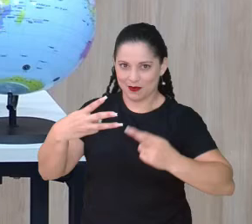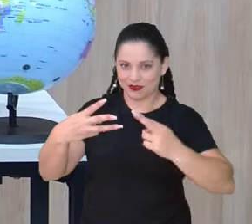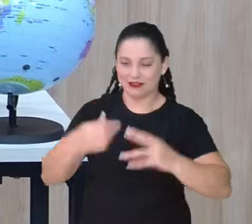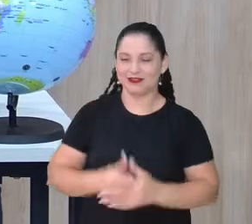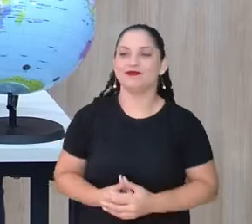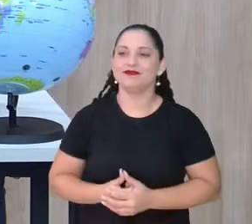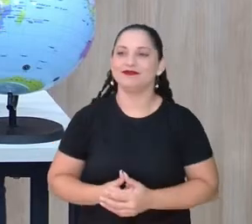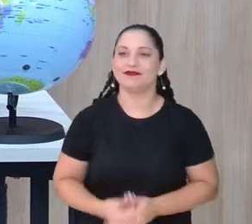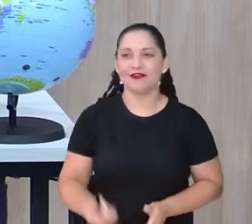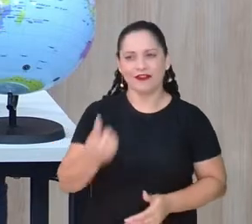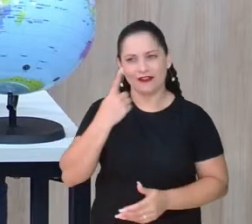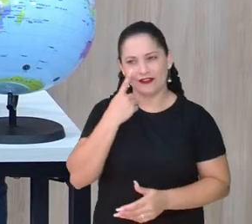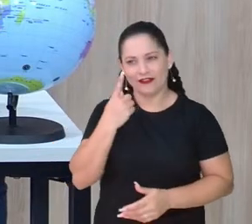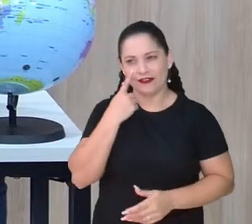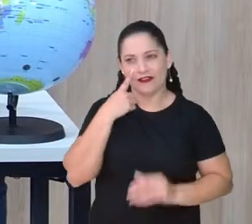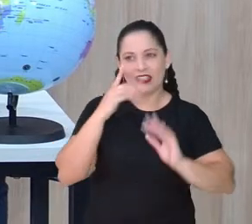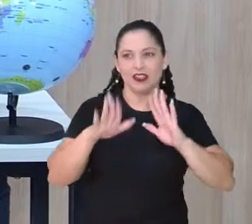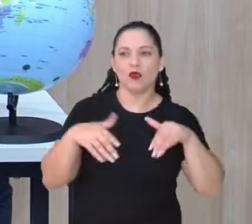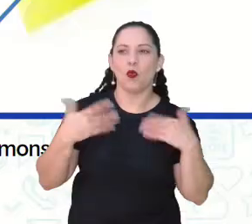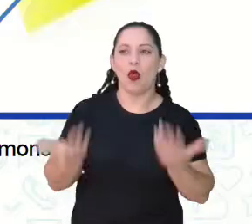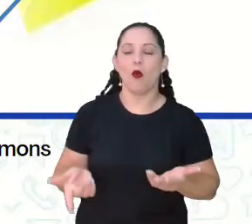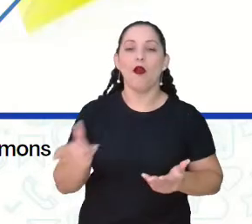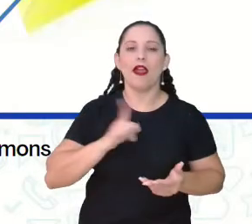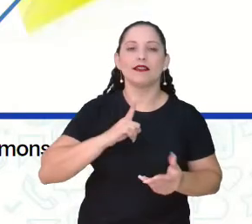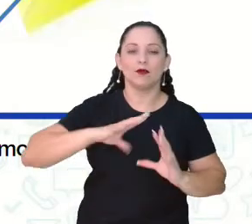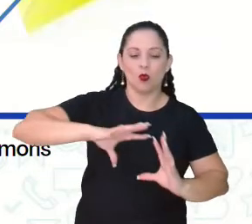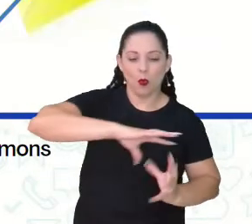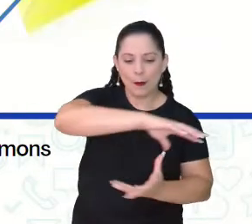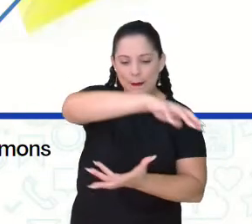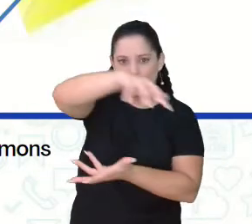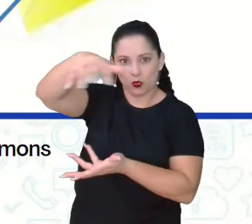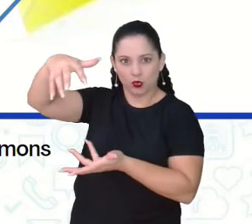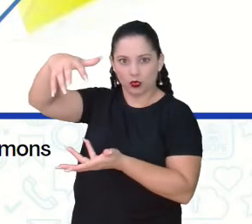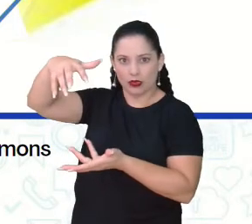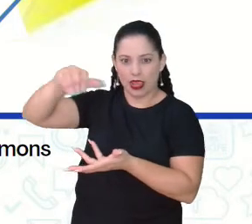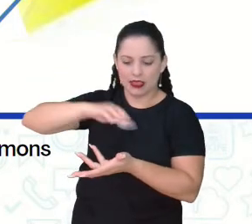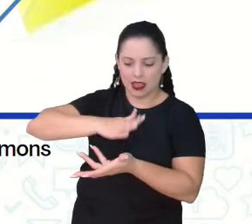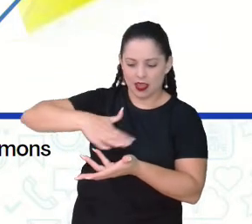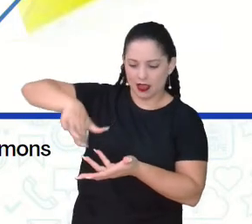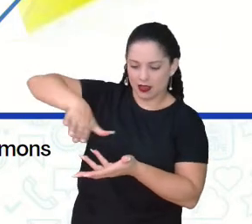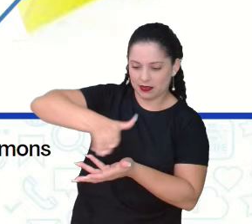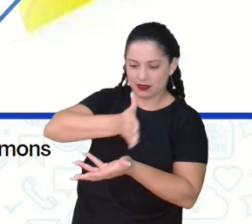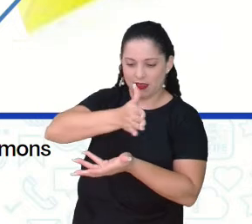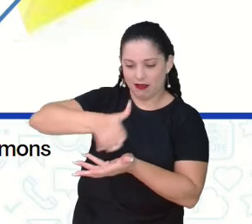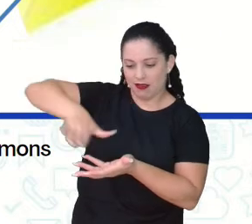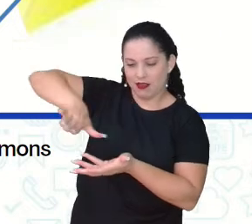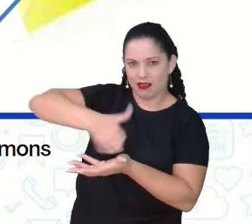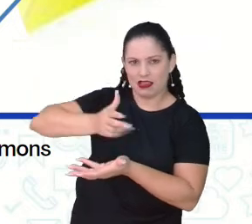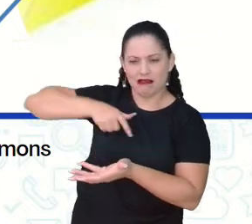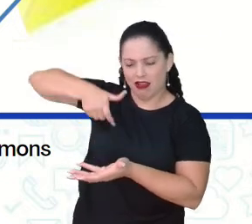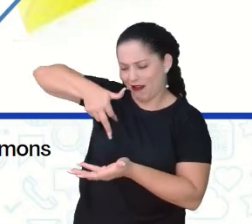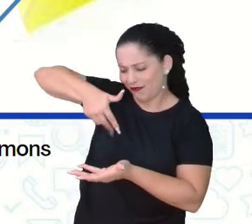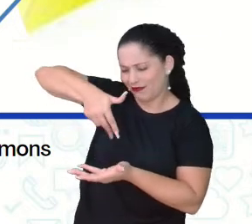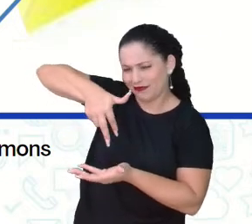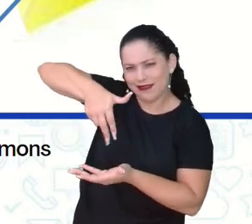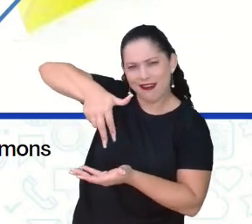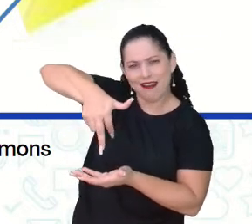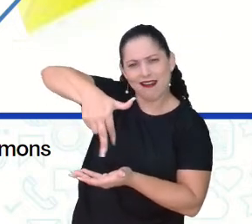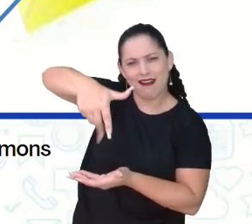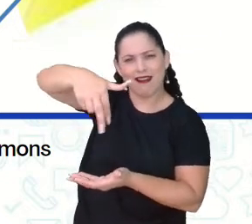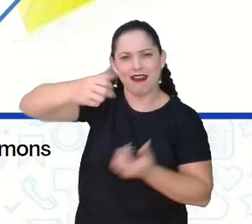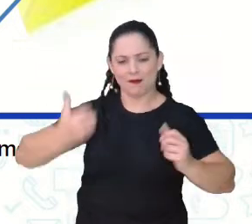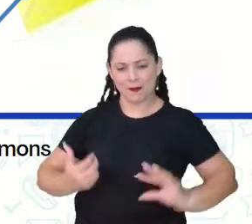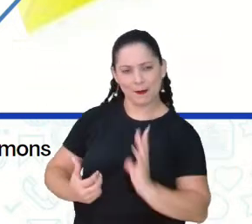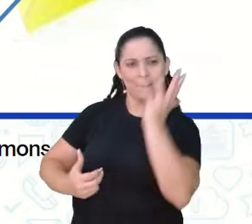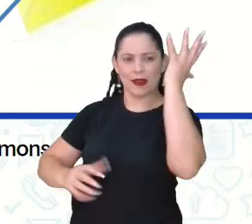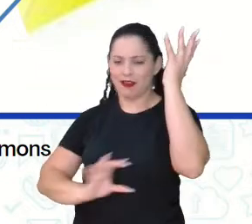a crosta é essa camada em que a gente vive, que nós pisamos, que as plantas se desenvolvem, os outros animais também vivem. E depois